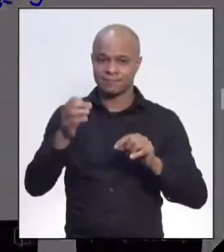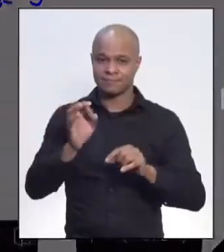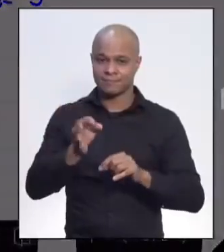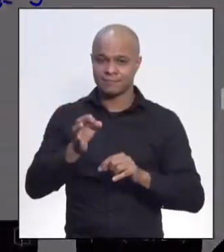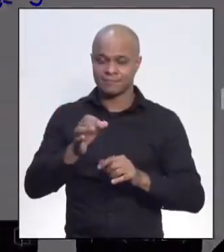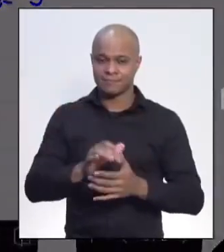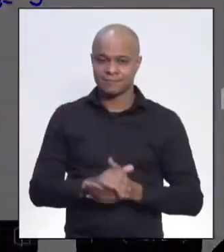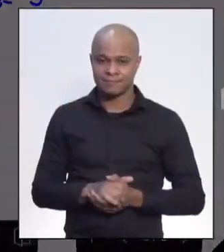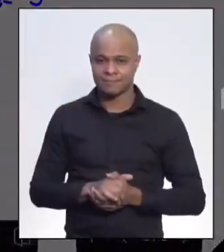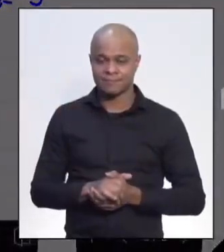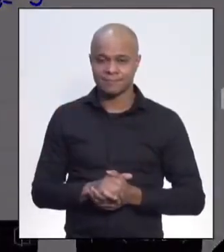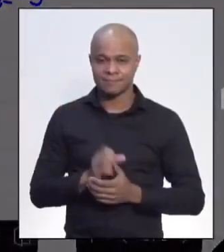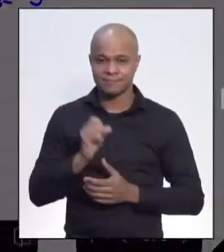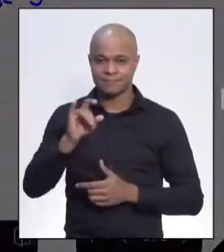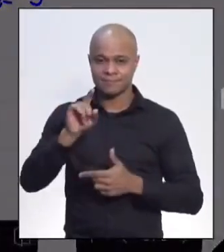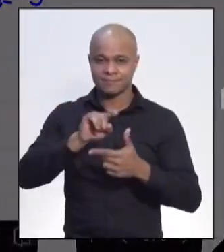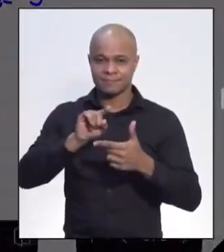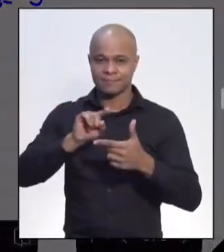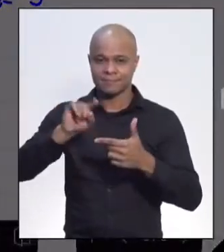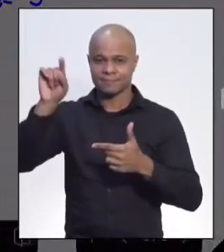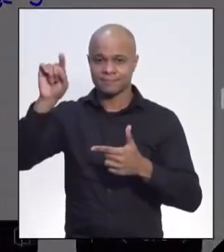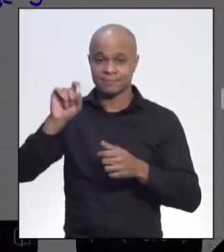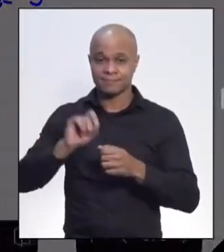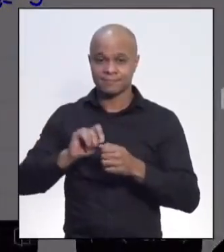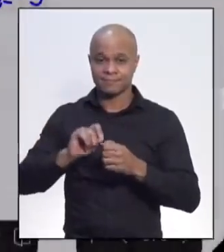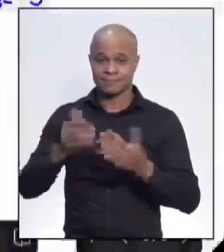traçar o gráfico,